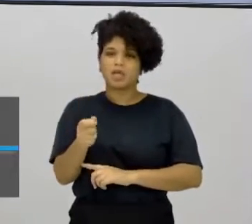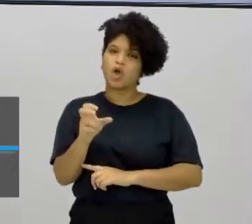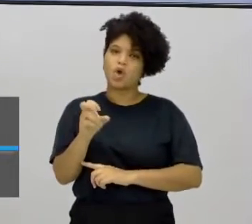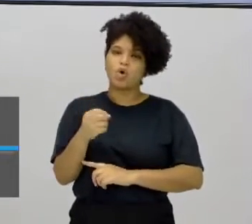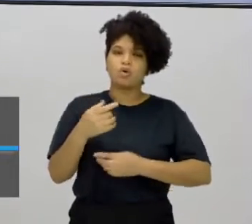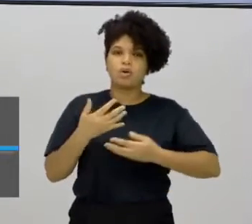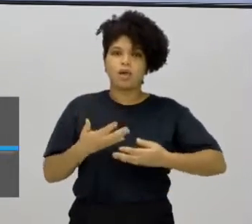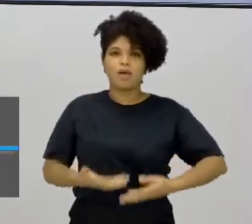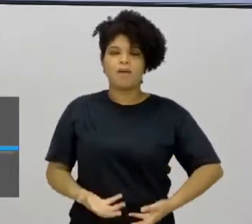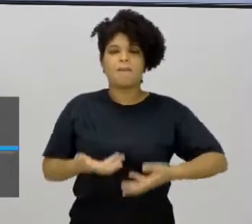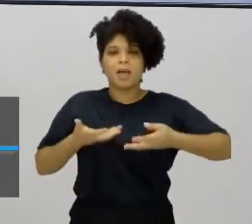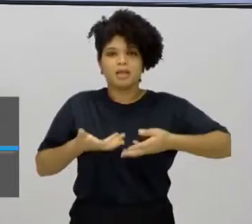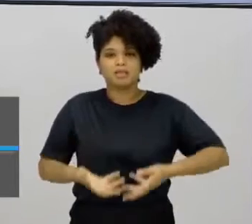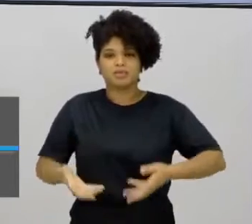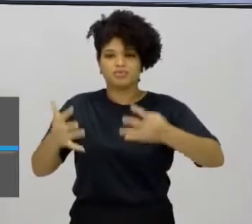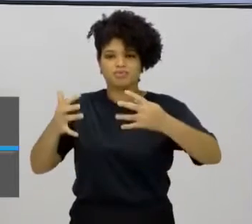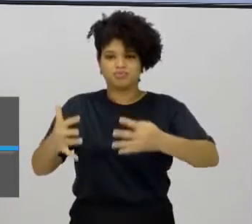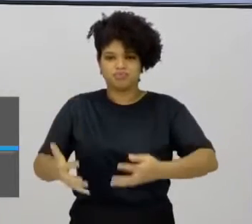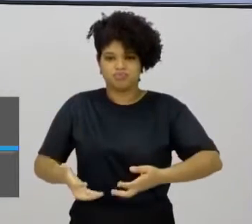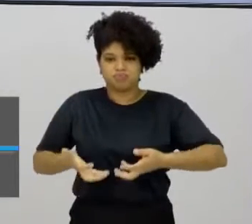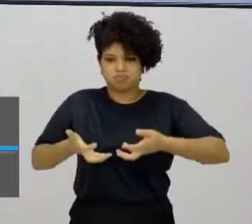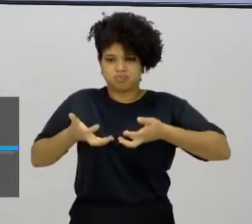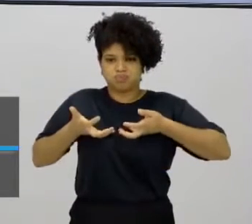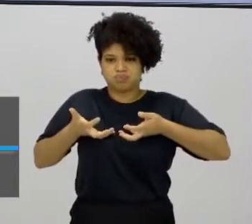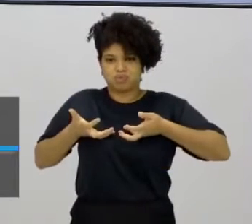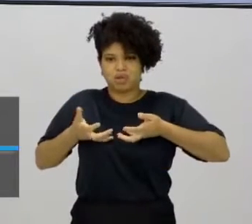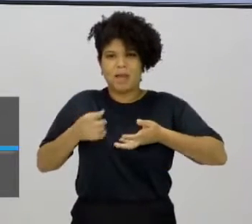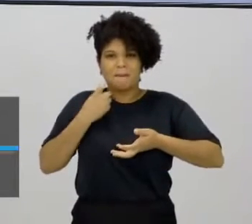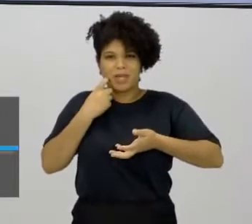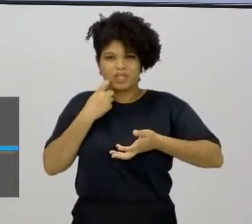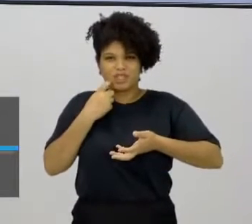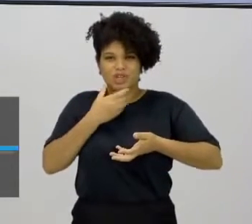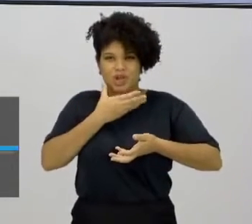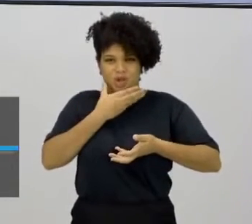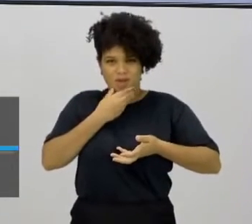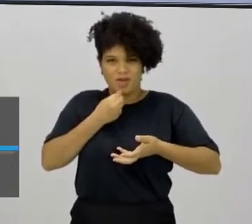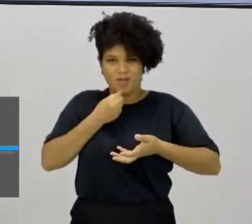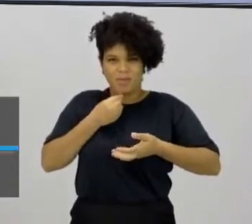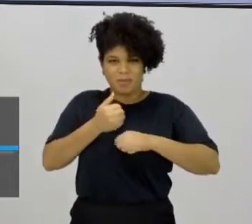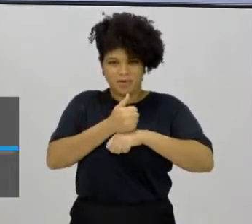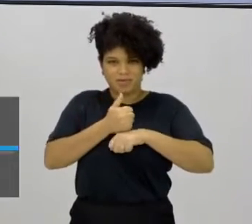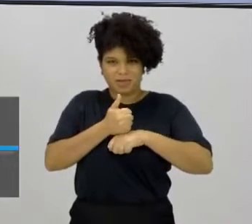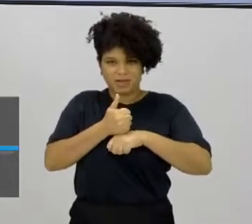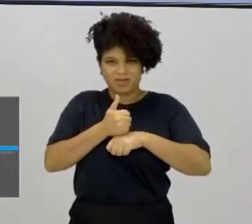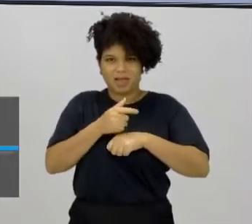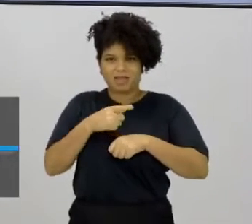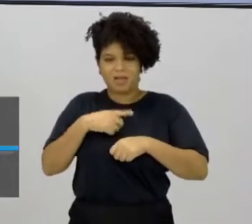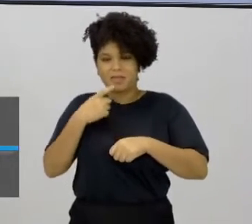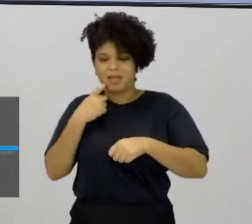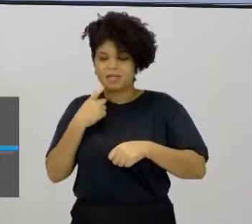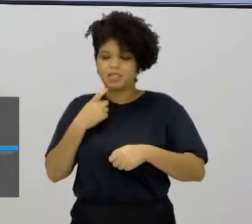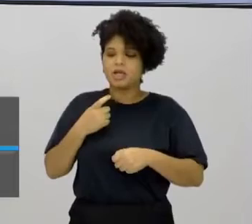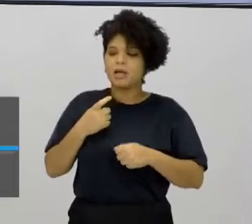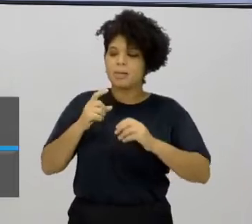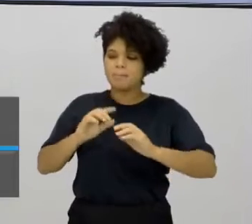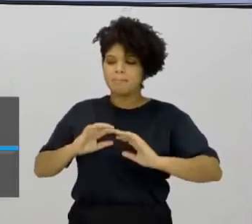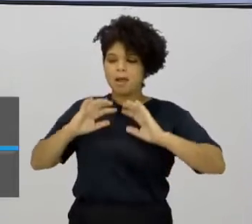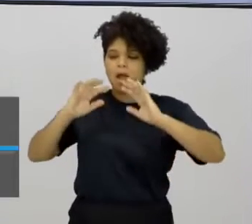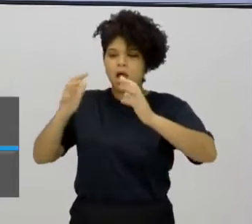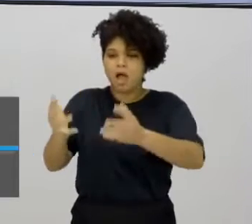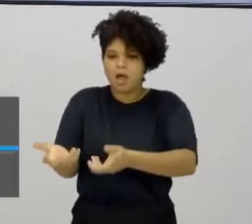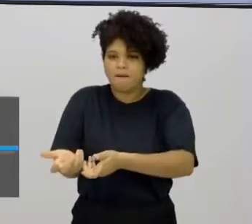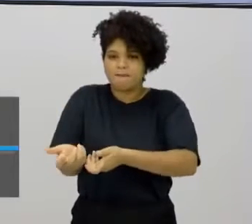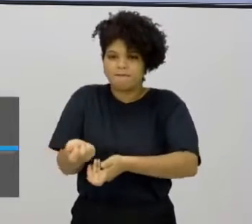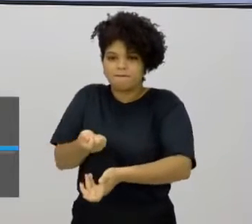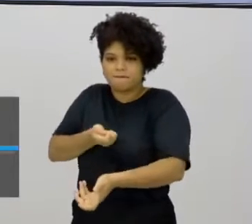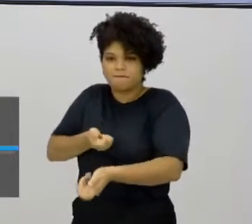Isso faz parte das redes geográficas do nosso planeta aqui, tá certo? Então é importante sempre retratar dessa forma,